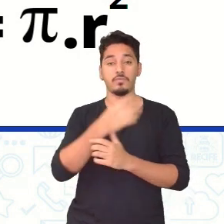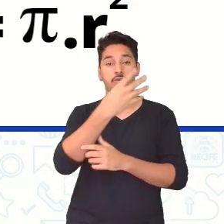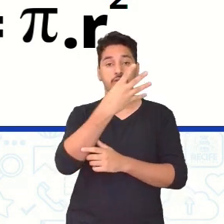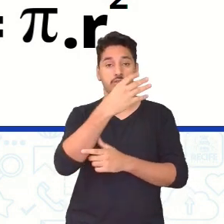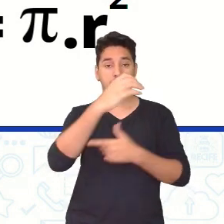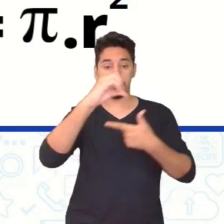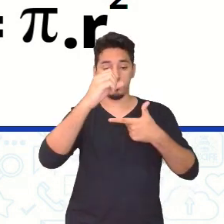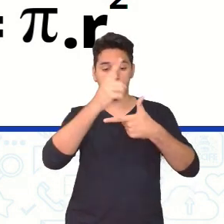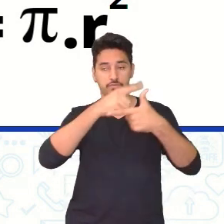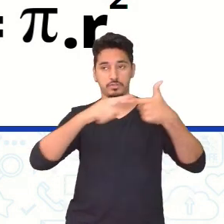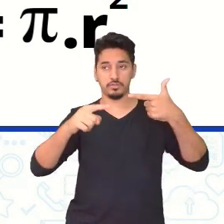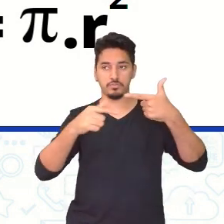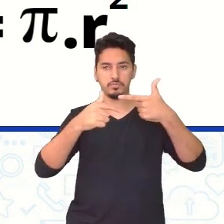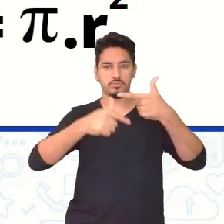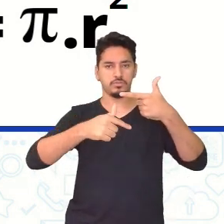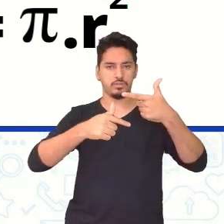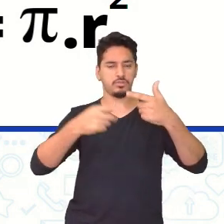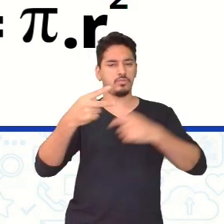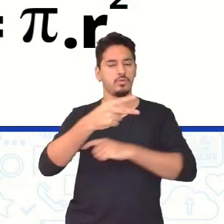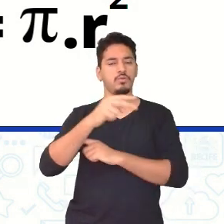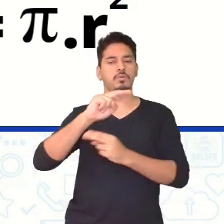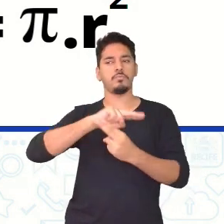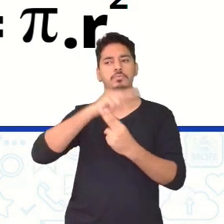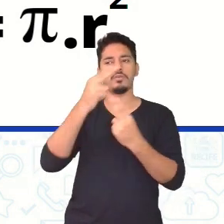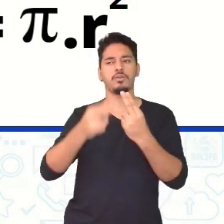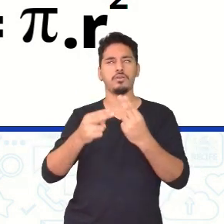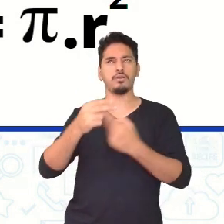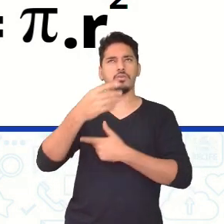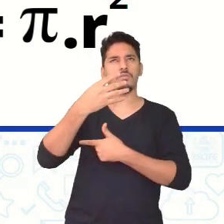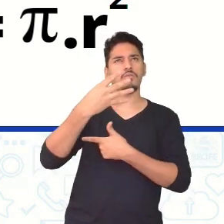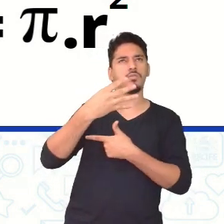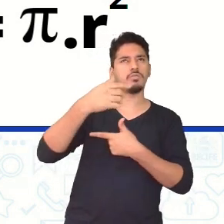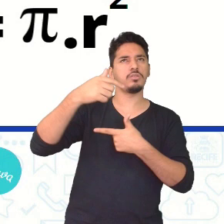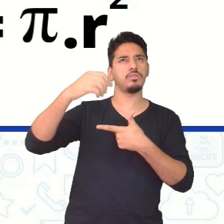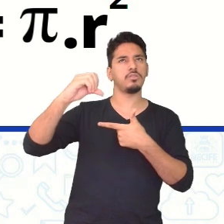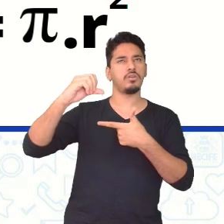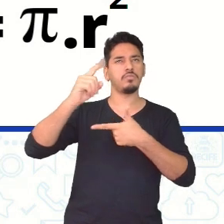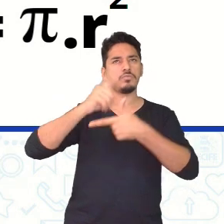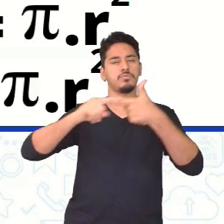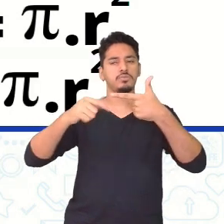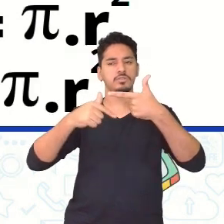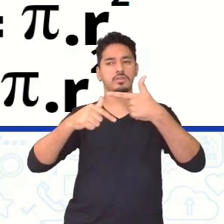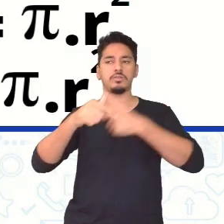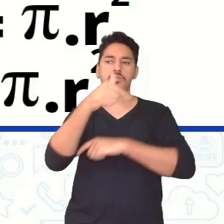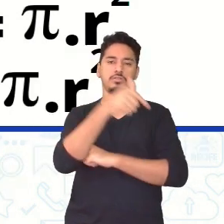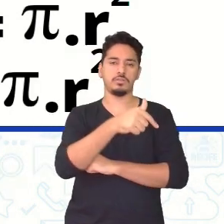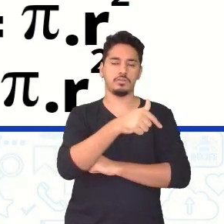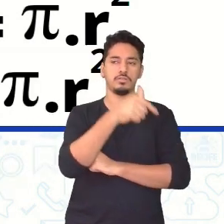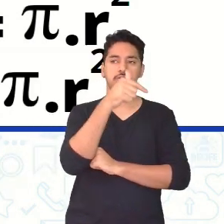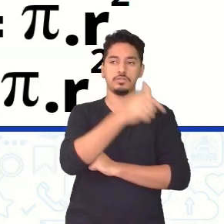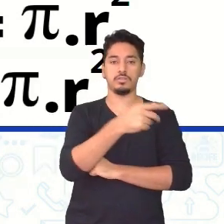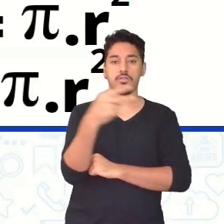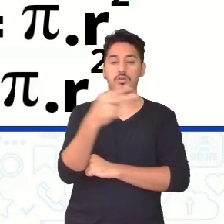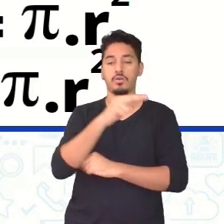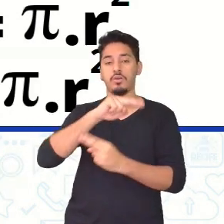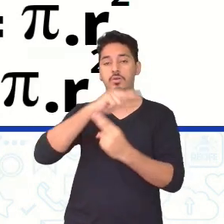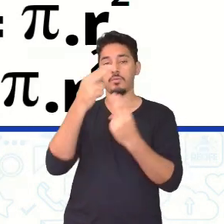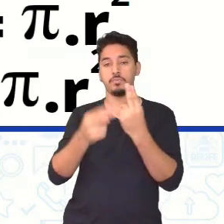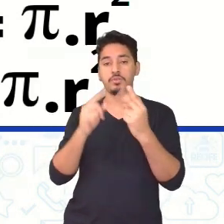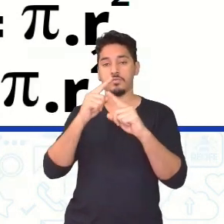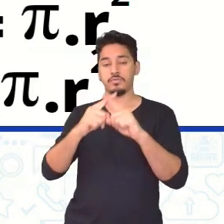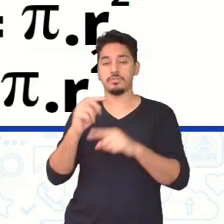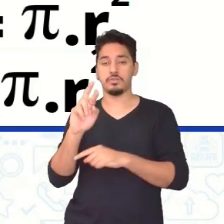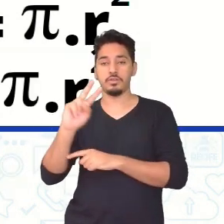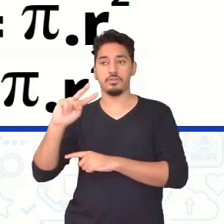ao quadrado. Isso. E 49 dividido por 7 é quanto? 7. 7 é igual a πr ao quadrado. Aí eu